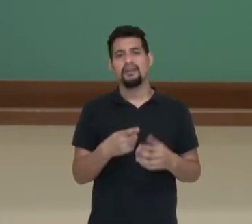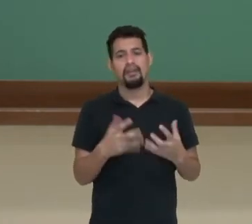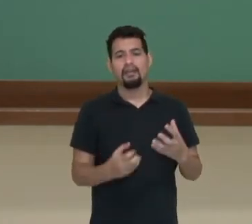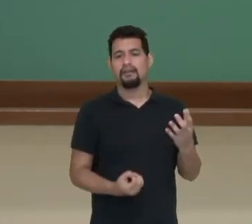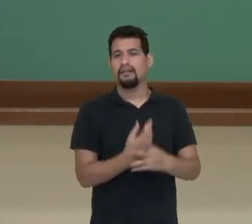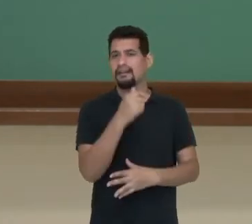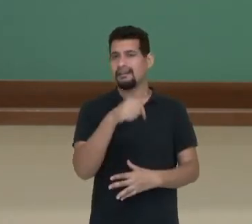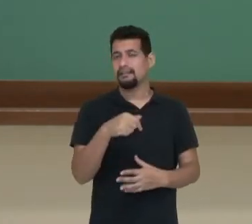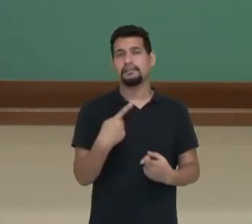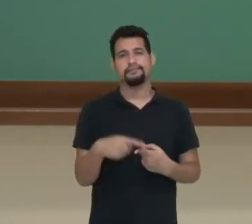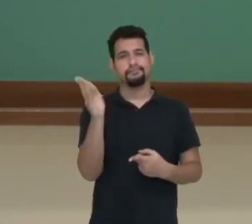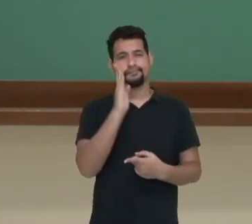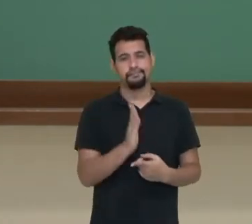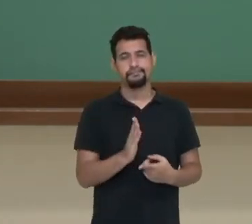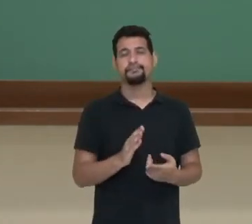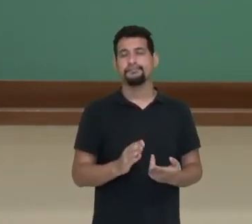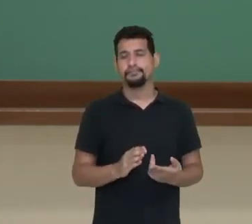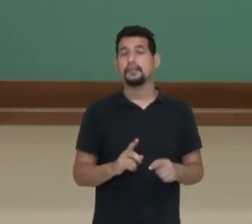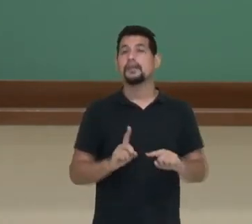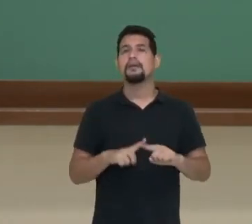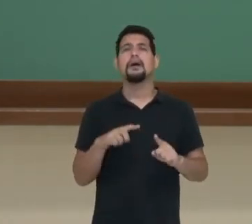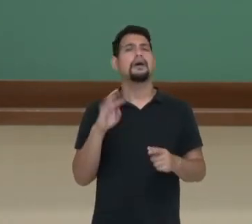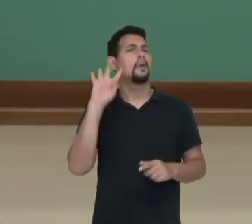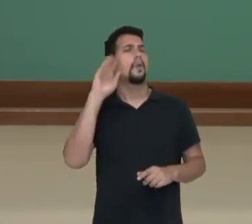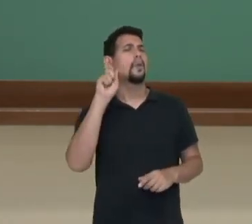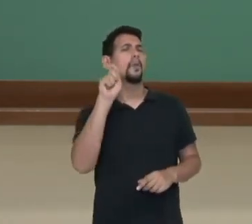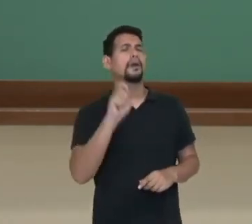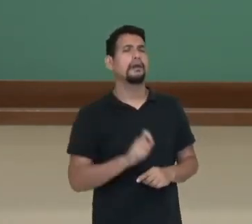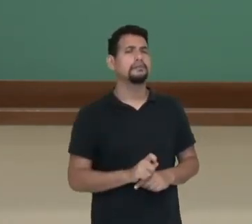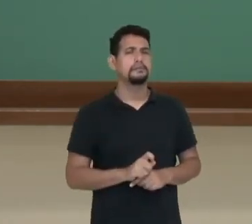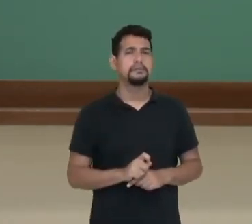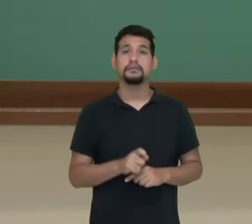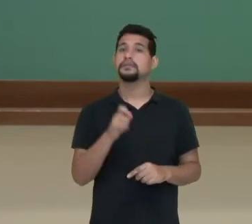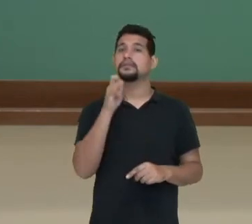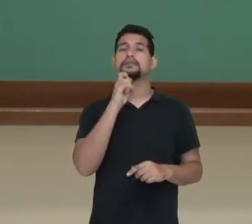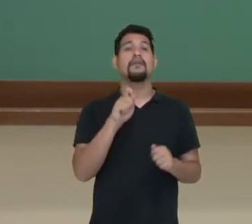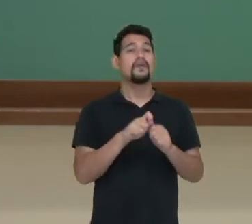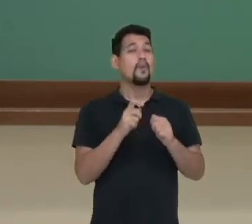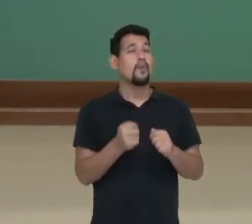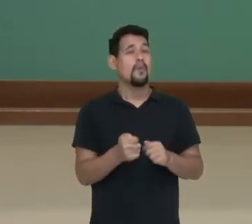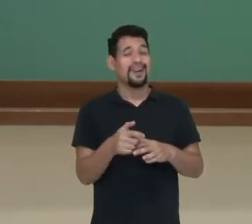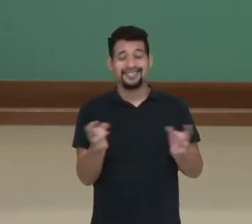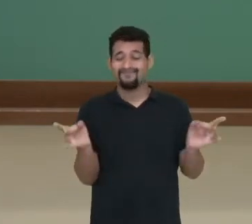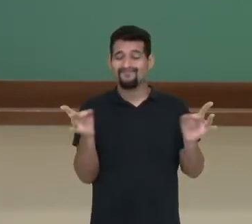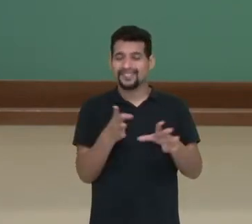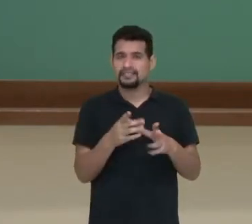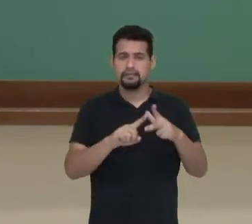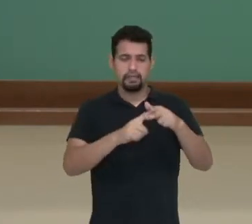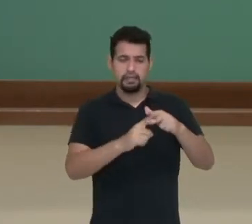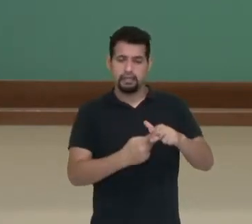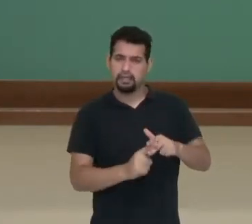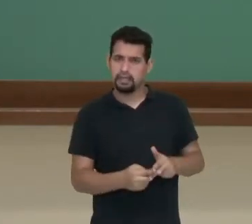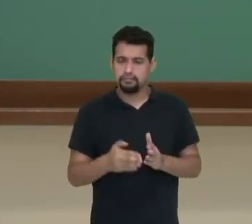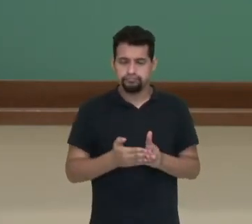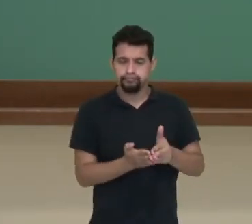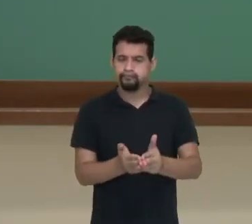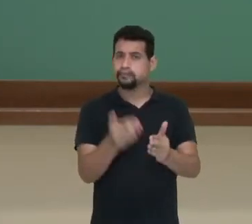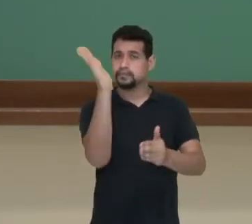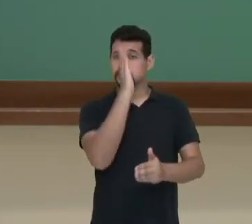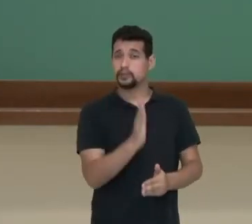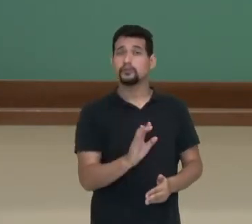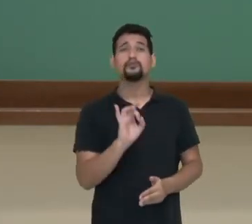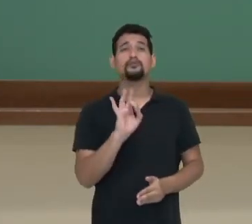ter uma produção nacional. Certo? Então, o que acabou, eles praticamente acabaram com a produção naval nacional, sendo